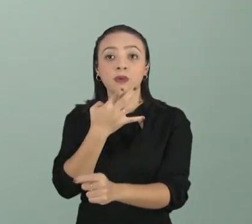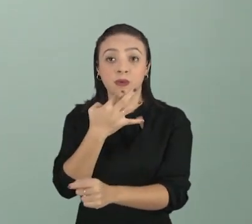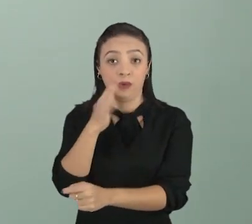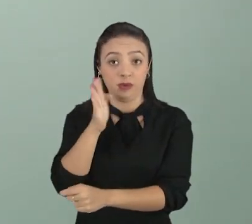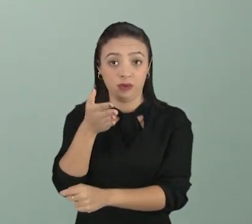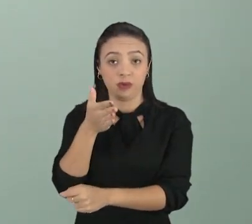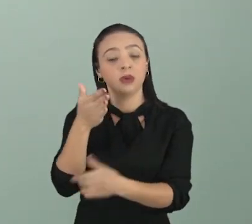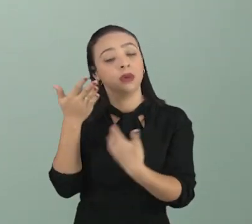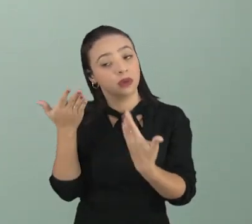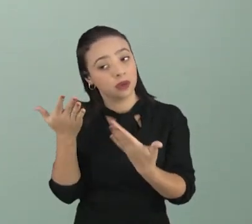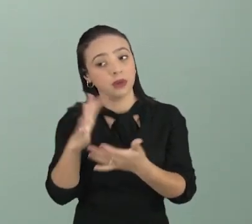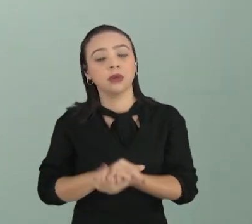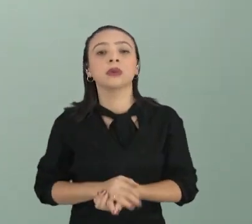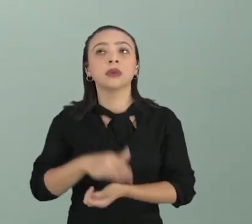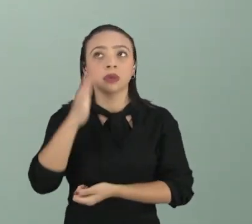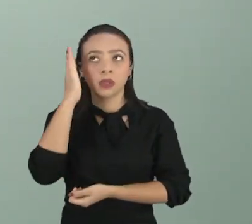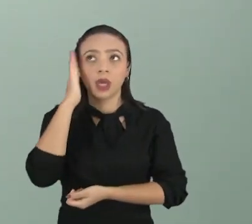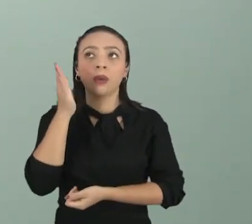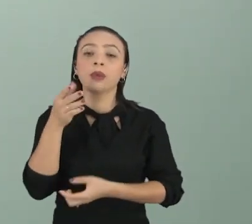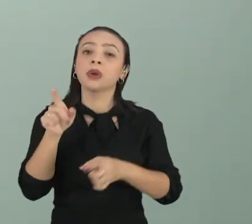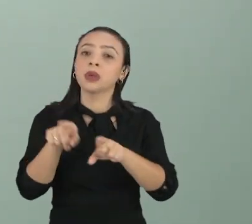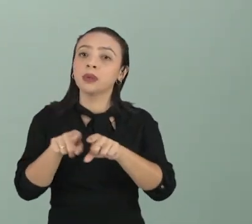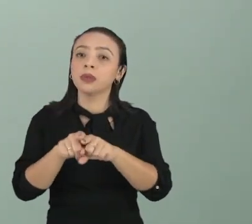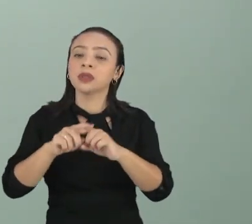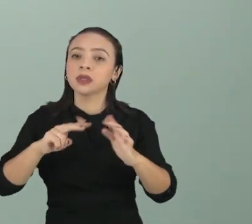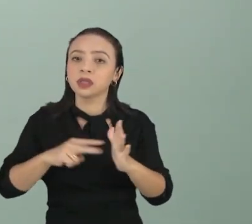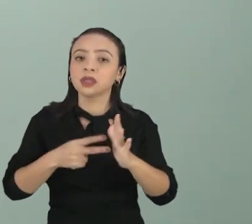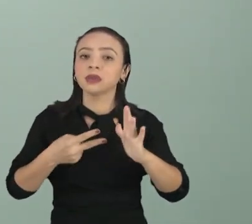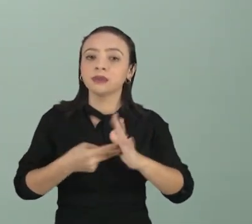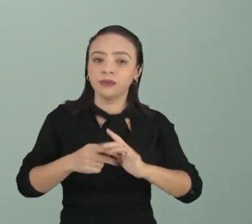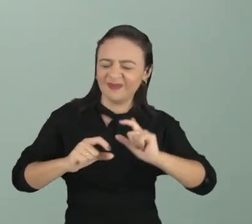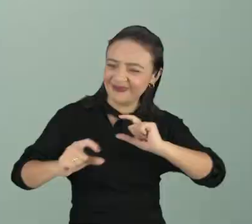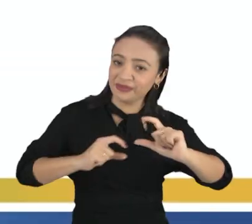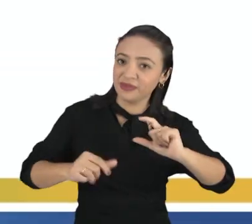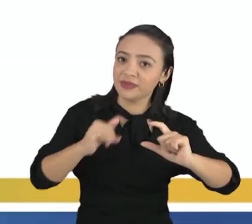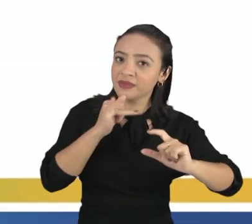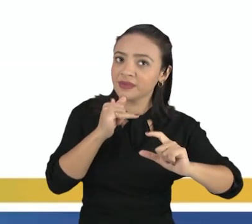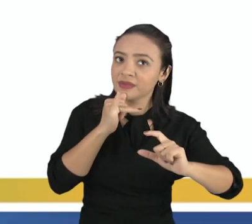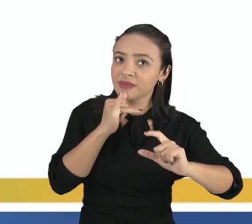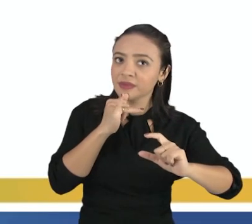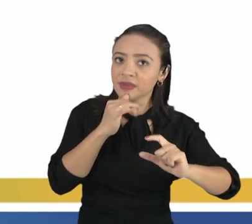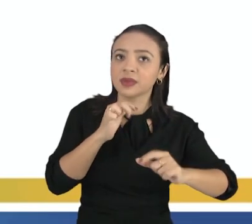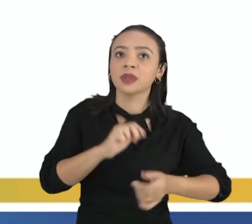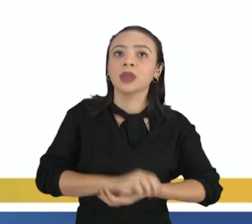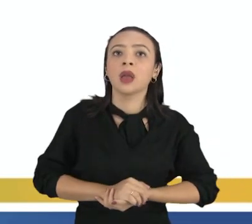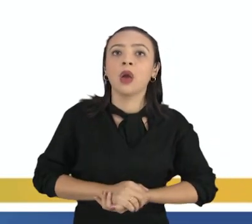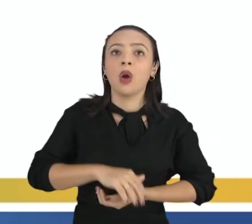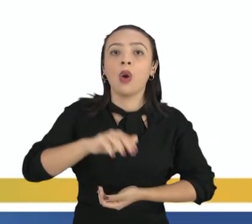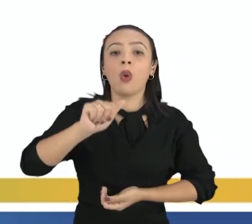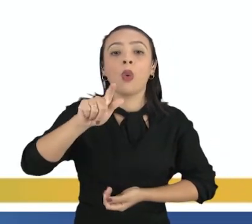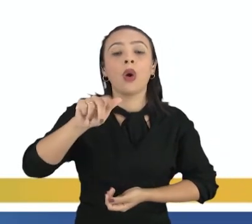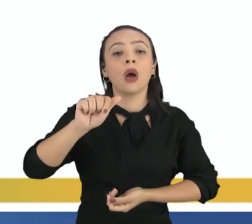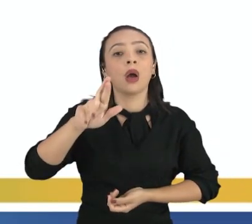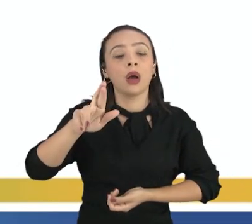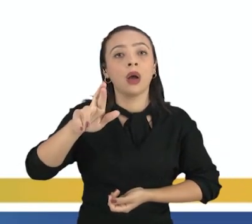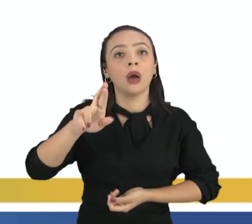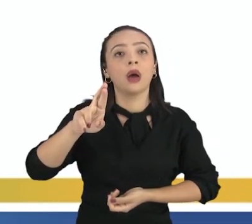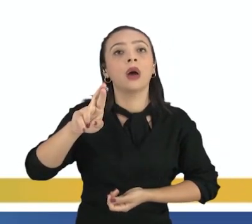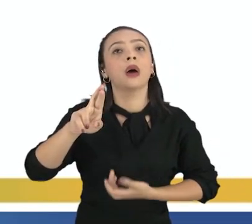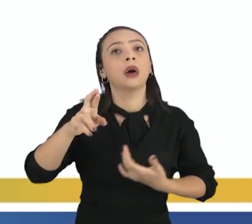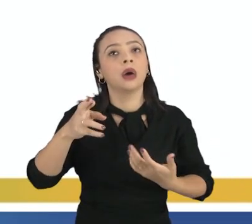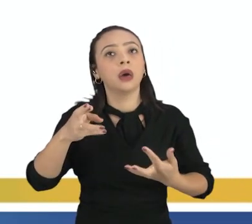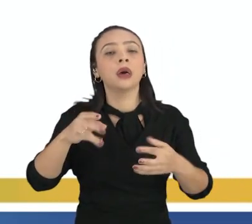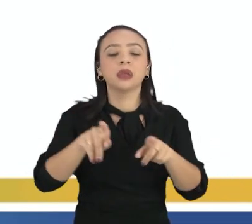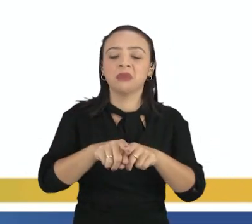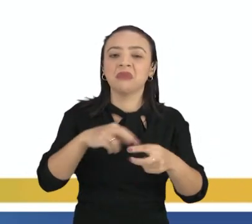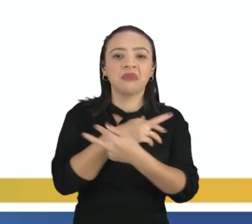conhecidos, você já sabe que se trata de uma tirinha, como o Agar, né, feito pelo autor Dick Browne